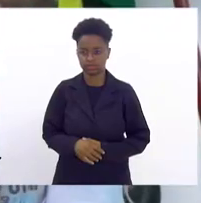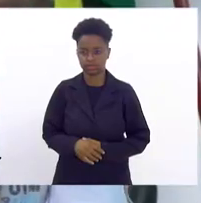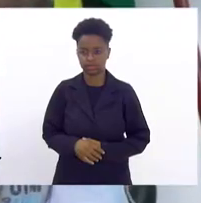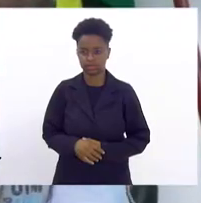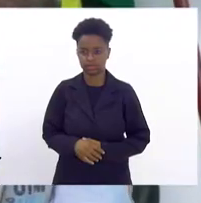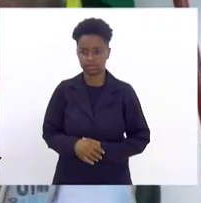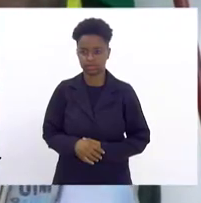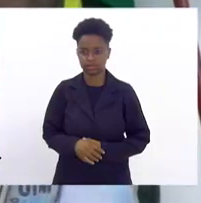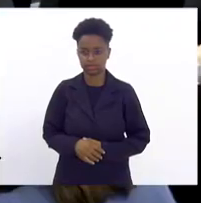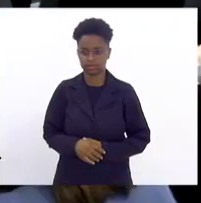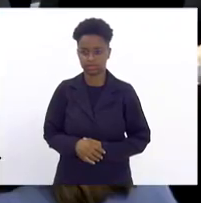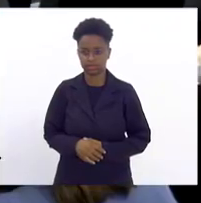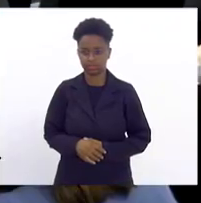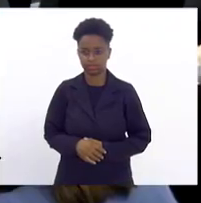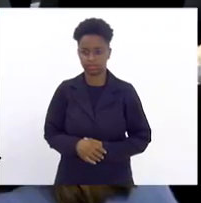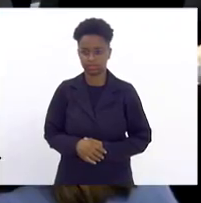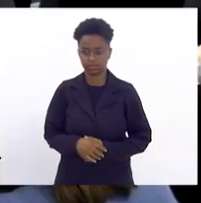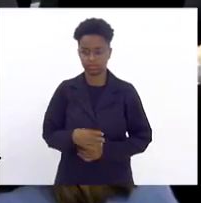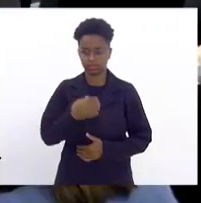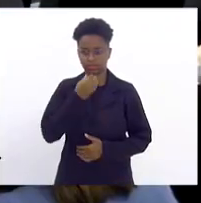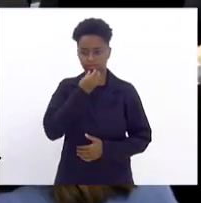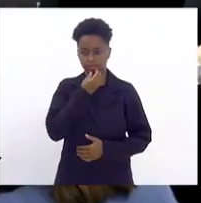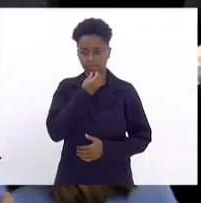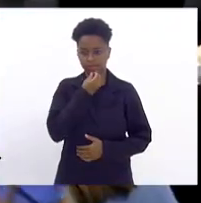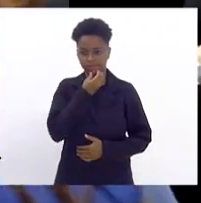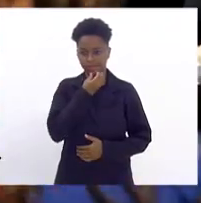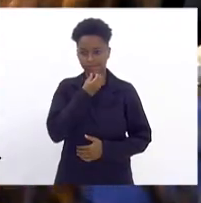agora eu vou deixa eu ver aqui